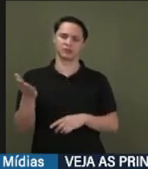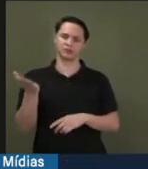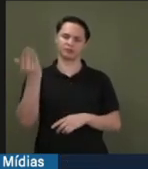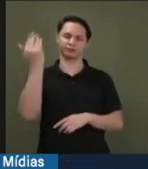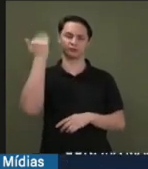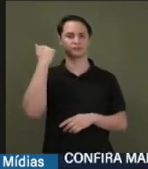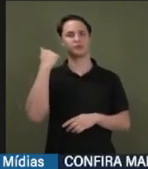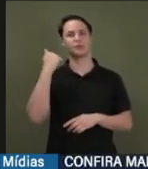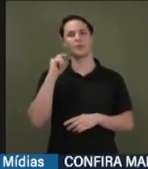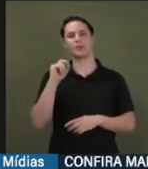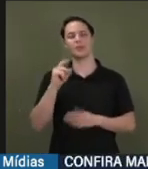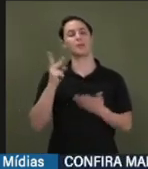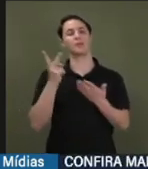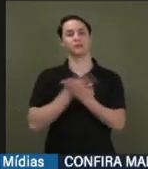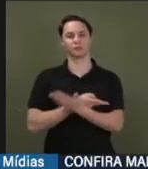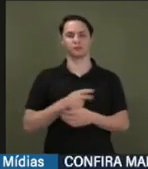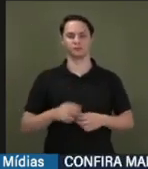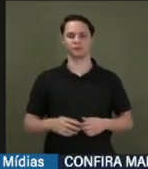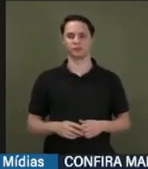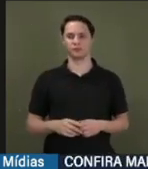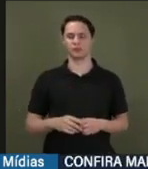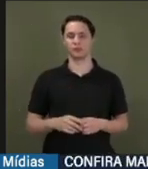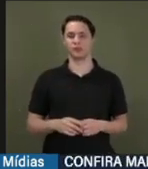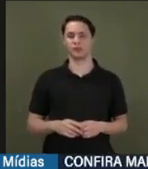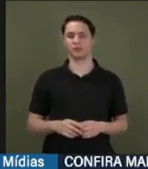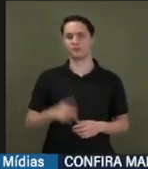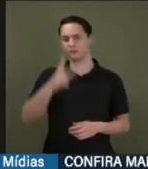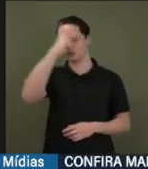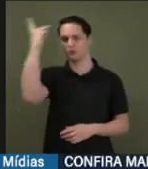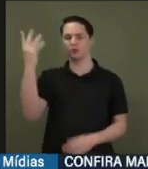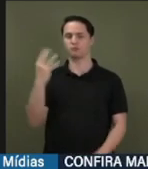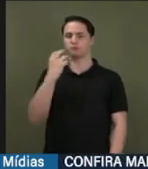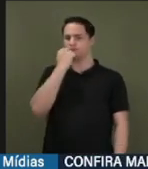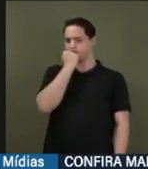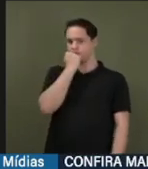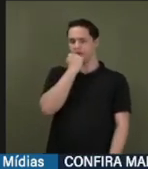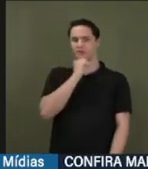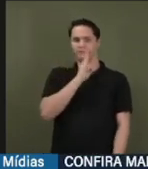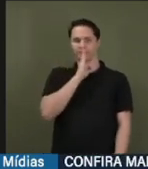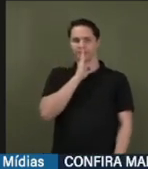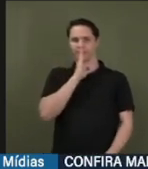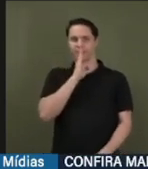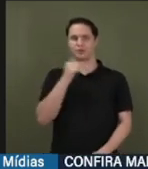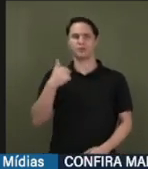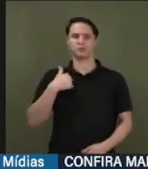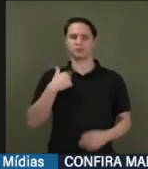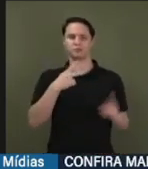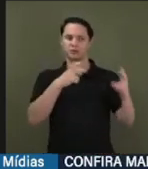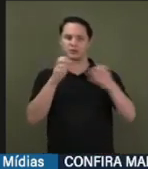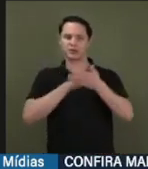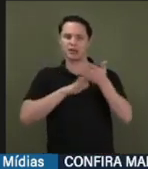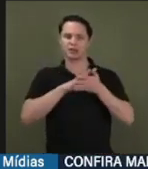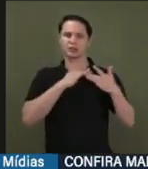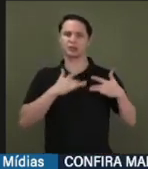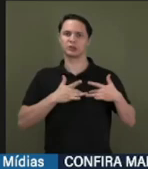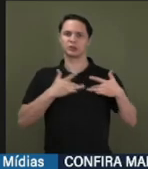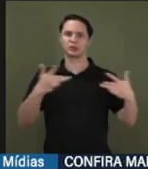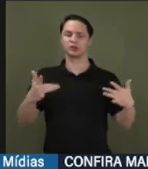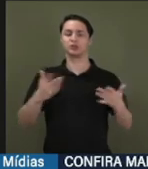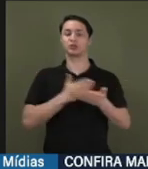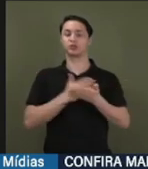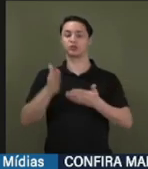ter tido a minha voz calada, por exemplo, e eu não vi nenhuma solidariedade de